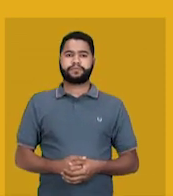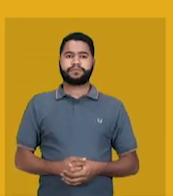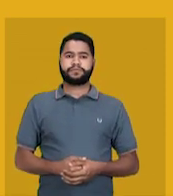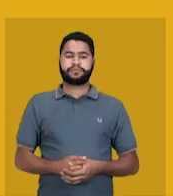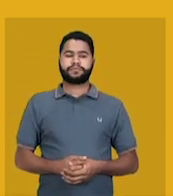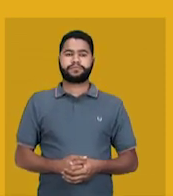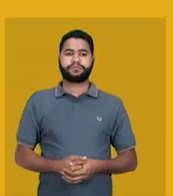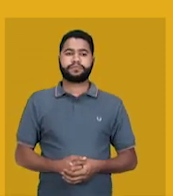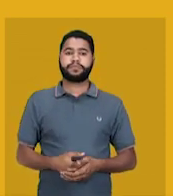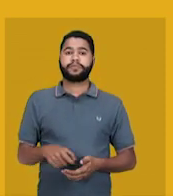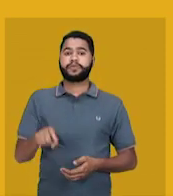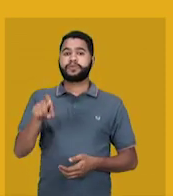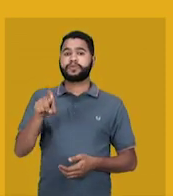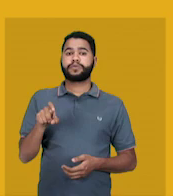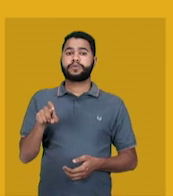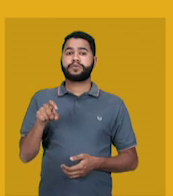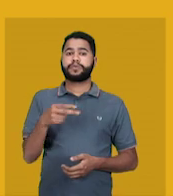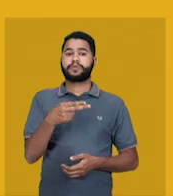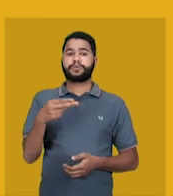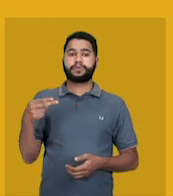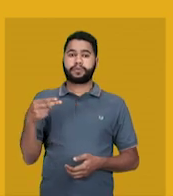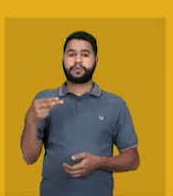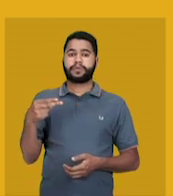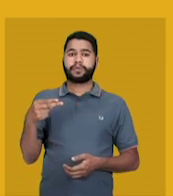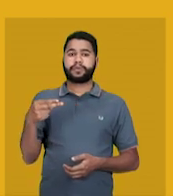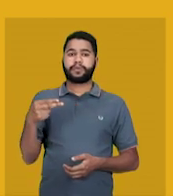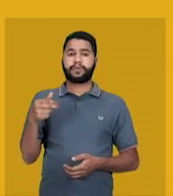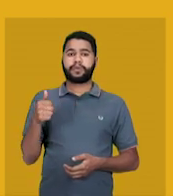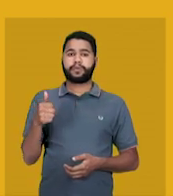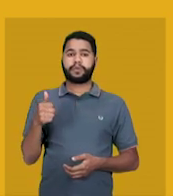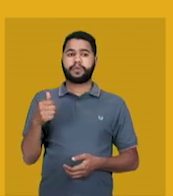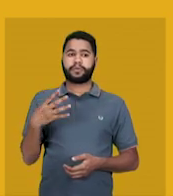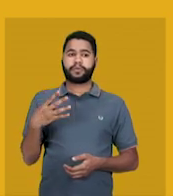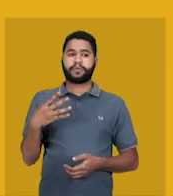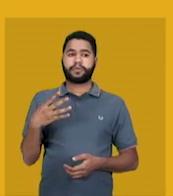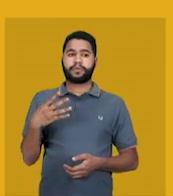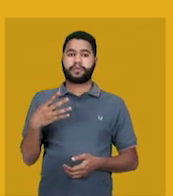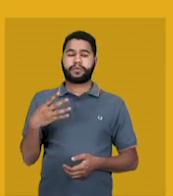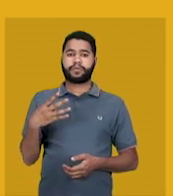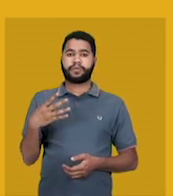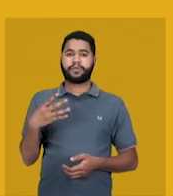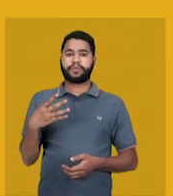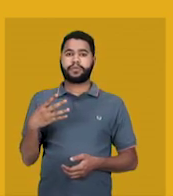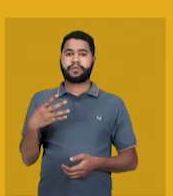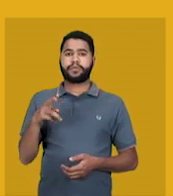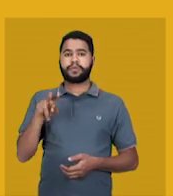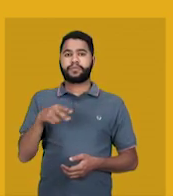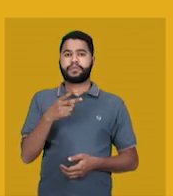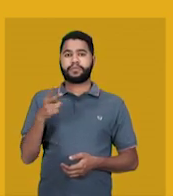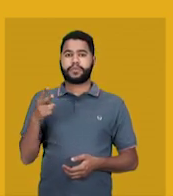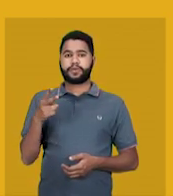é tão X = 14 pi sobre 3